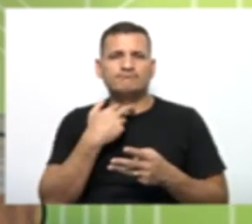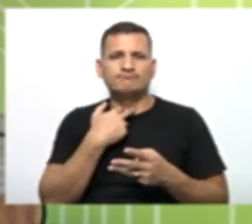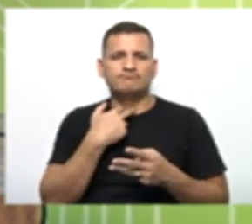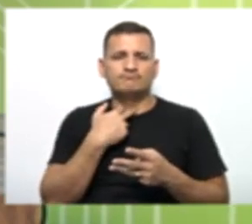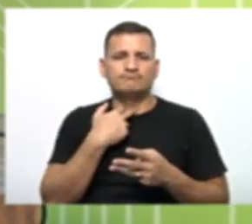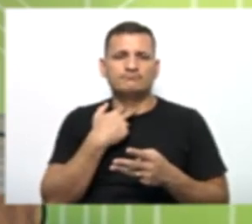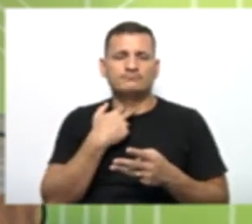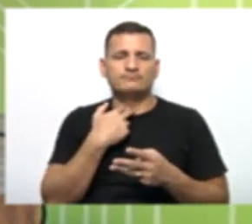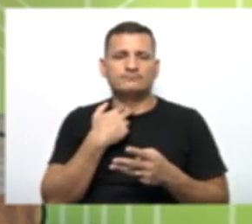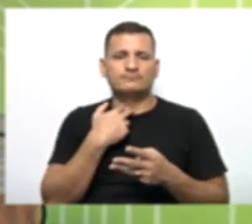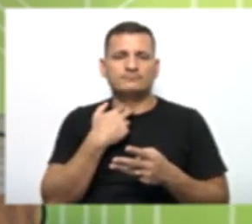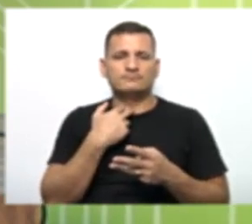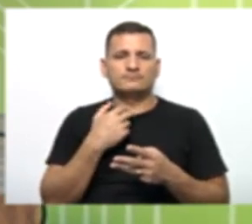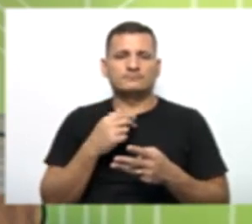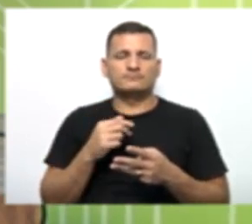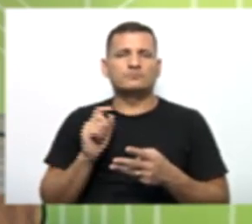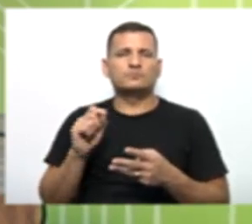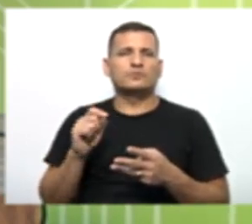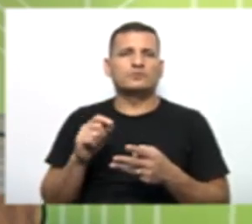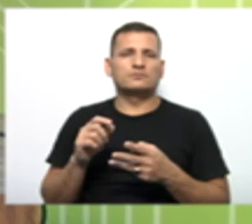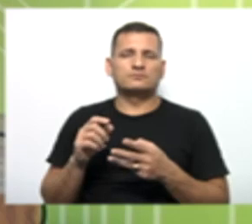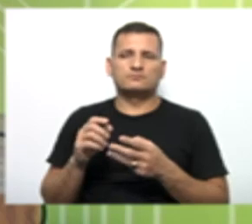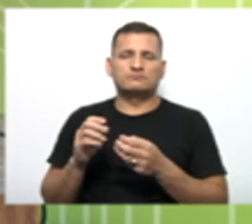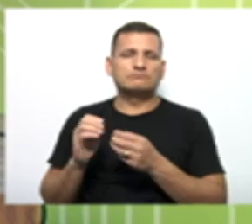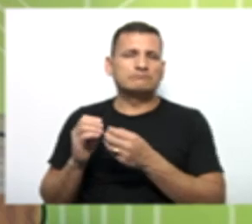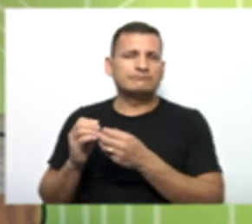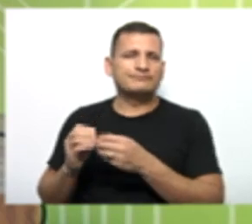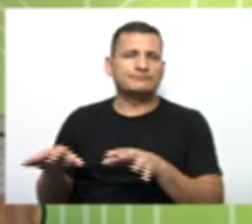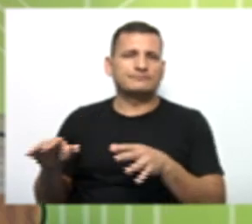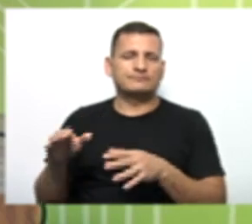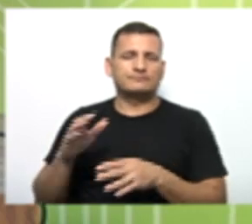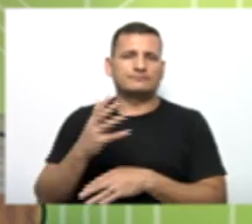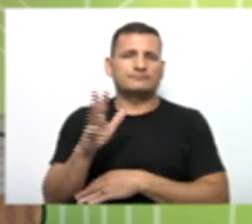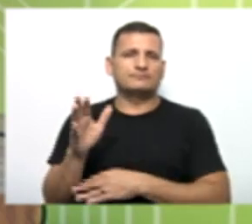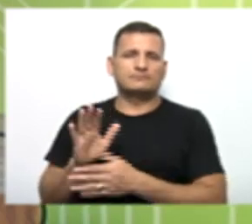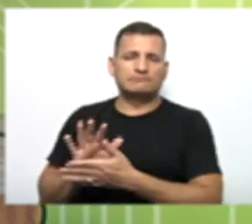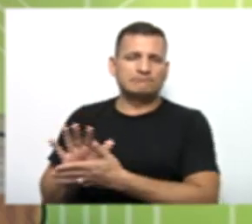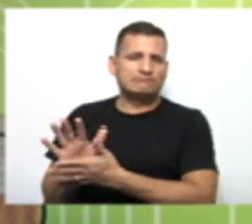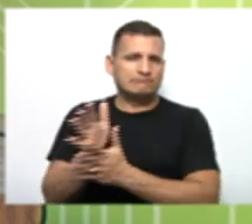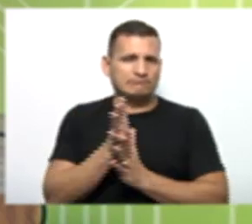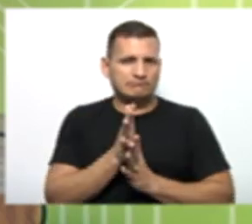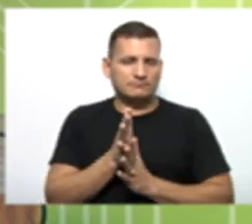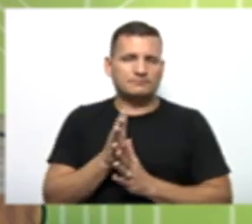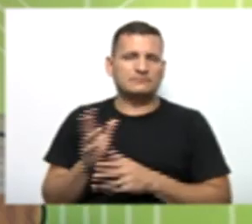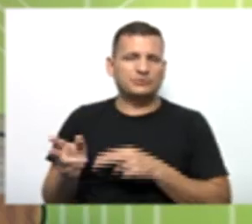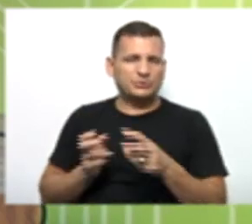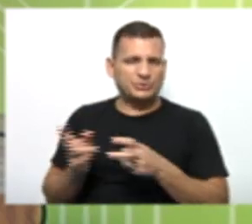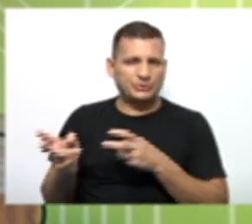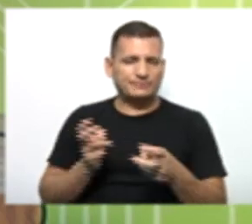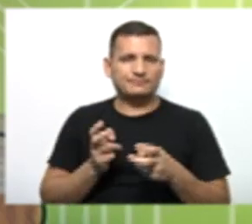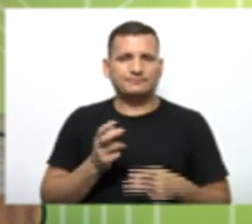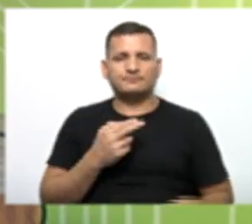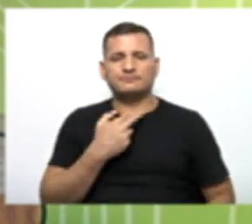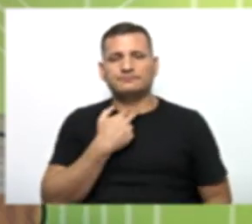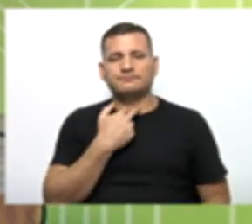ter uma ação que vá destruir essa floresta de uma forma maior.